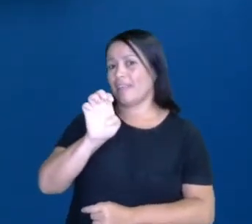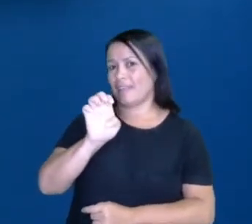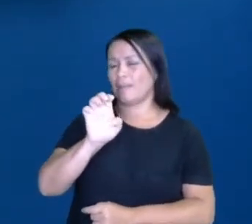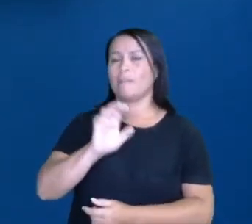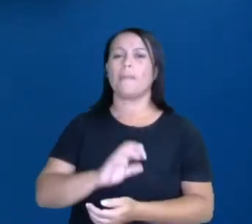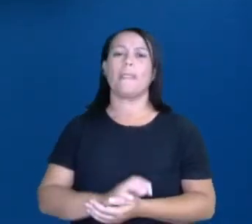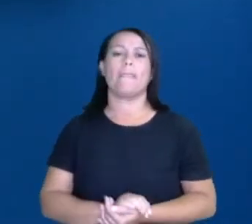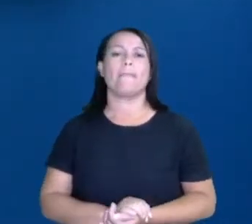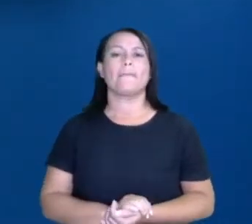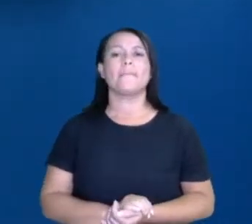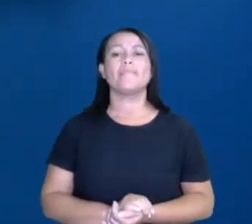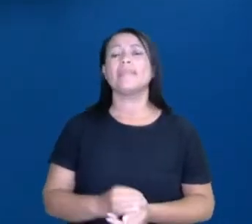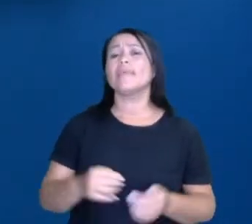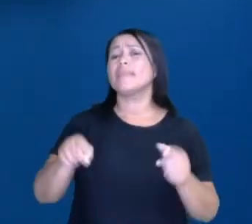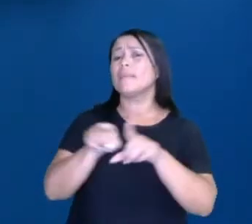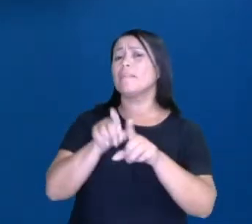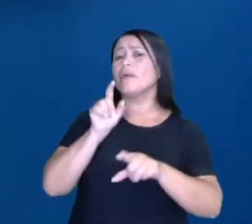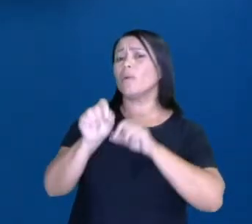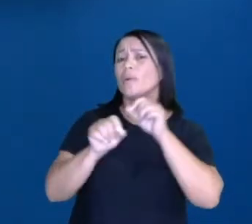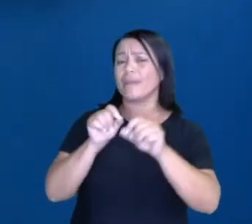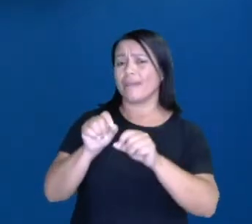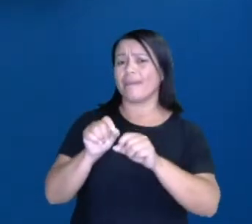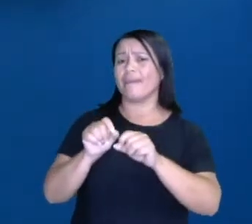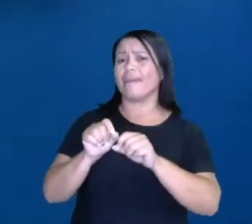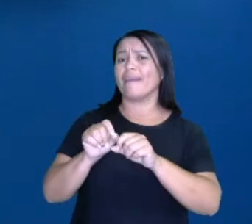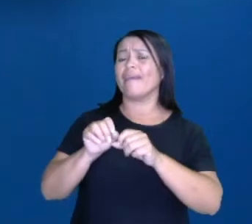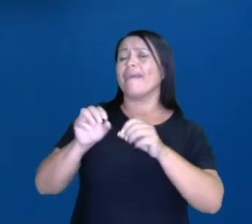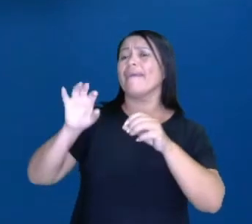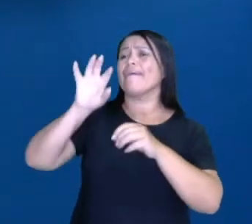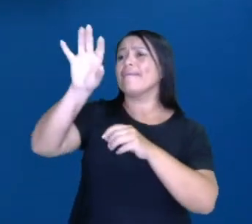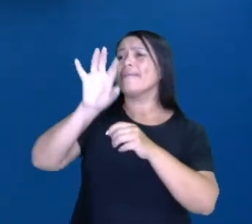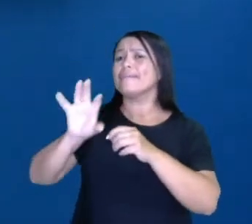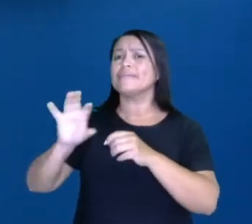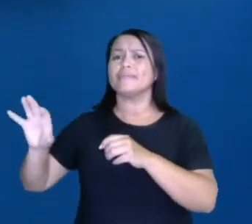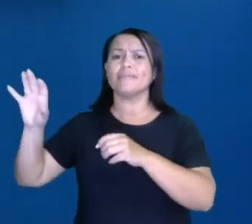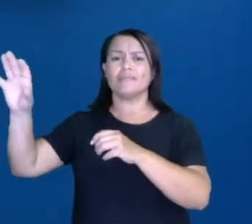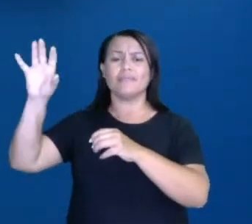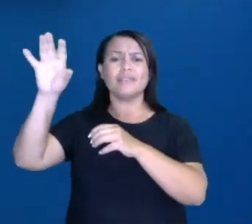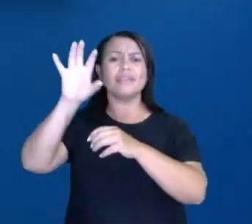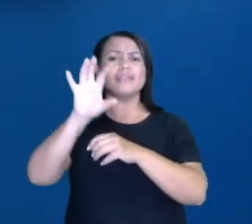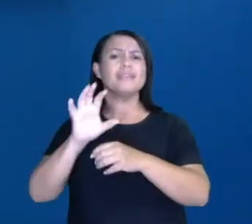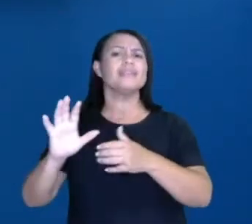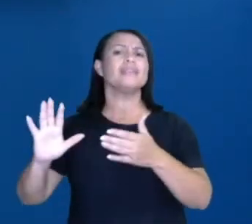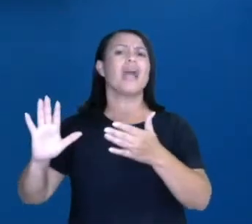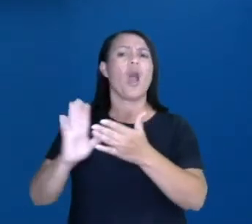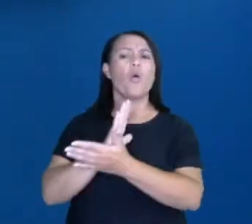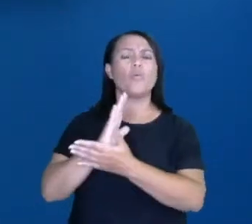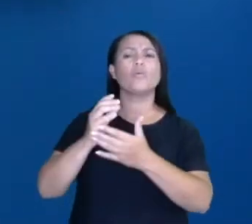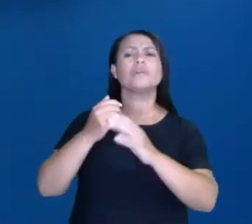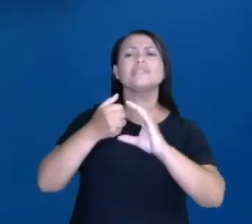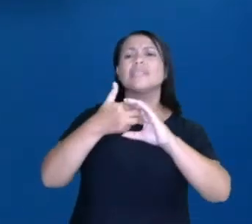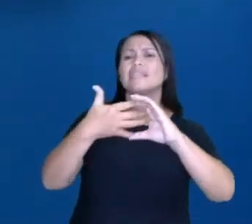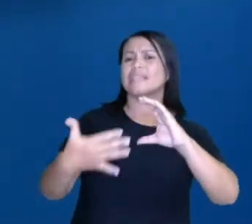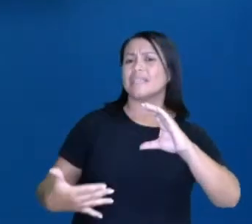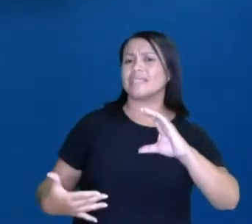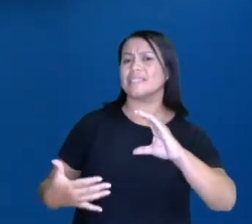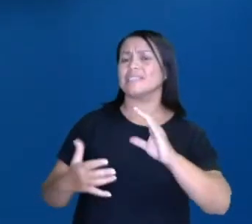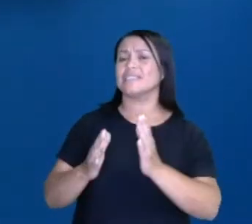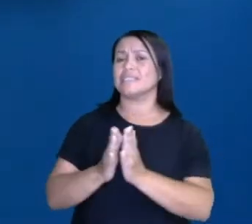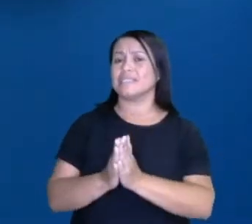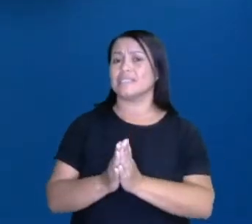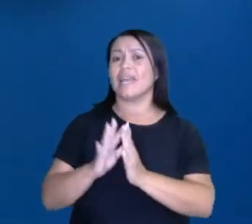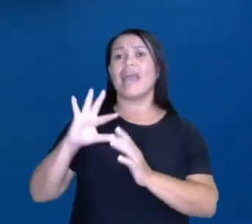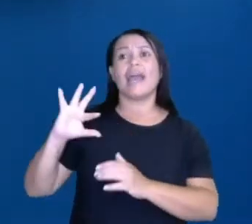Geografia e Estatística, e que divide, né, agrupa países a partir de características físicas, ou